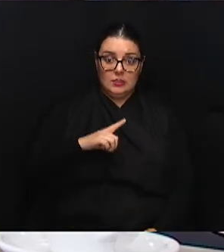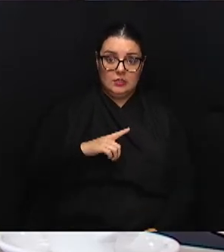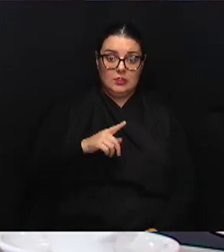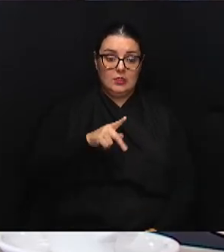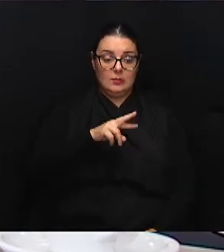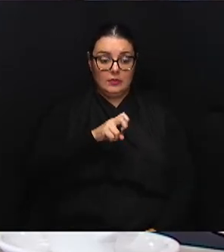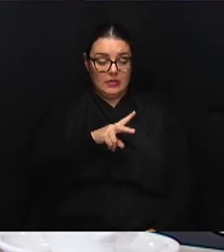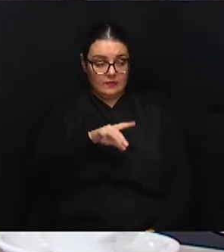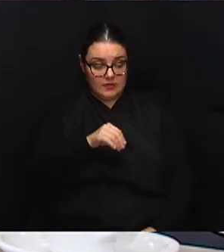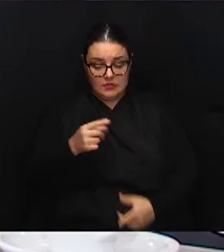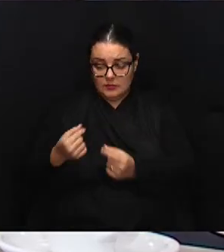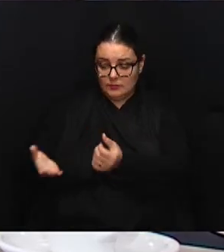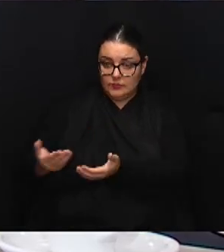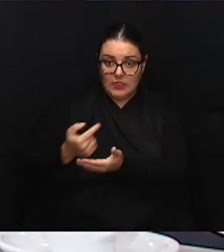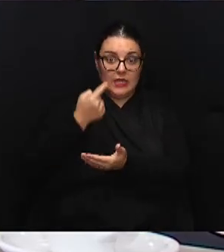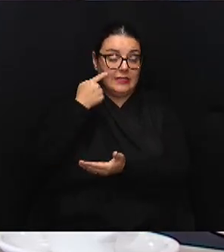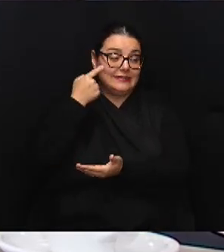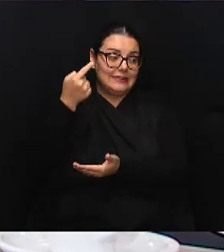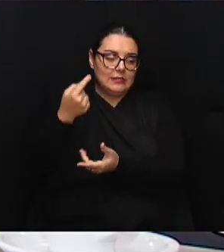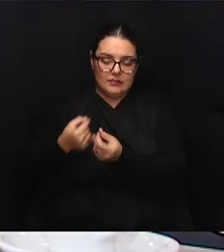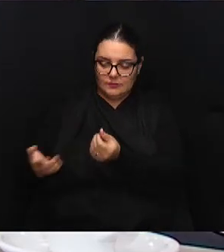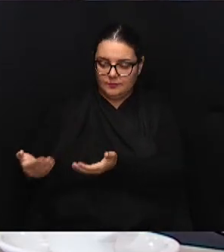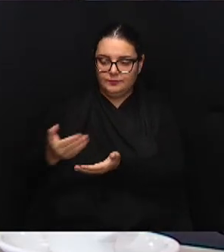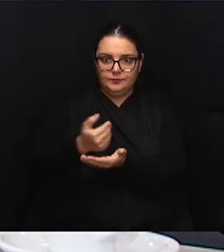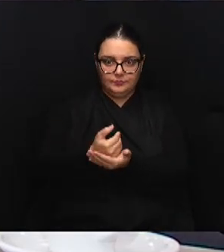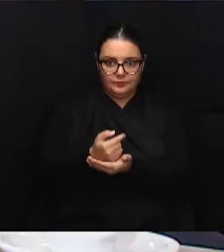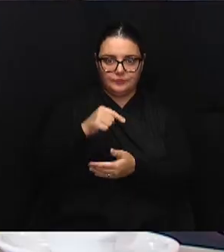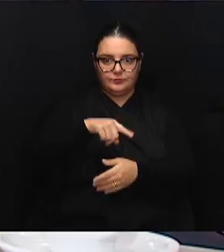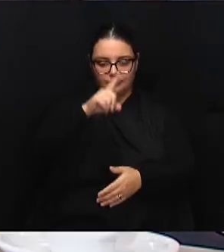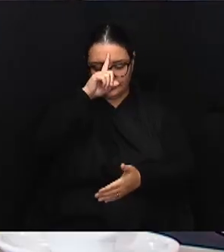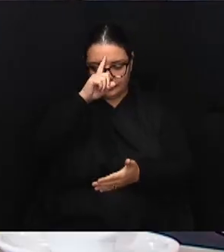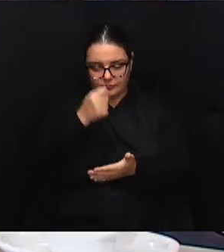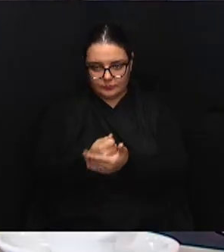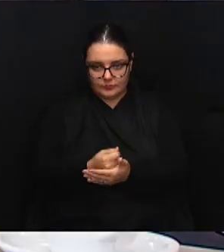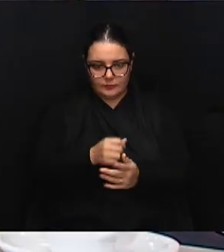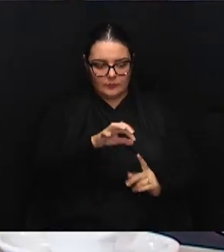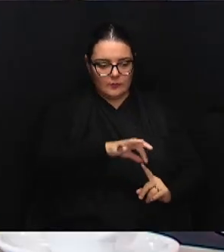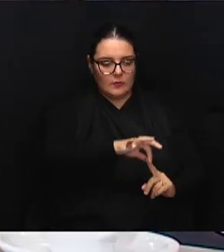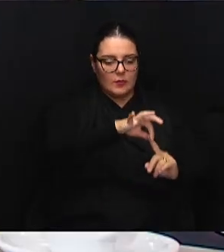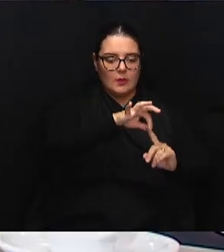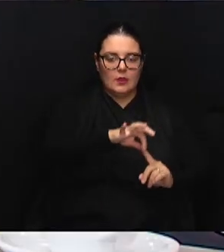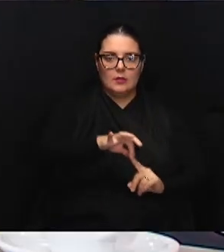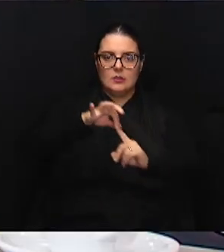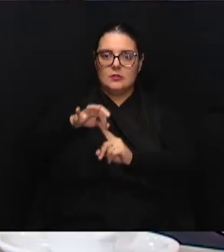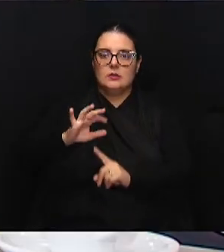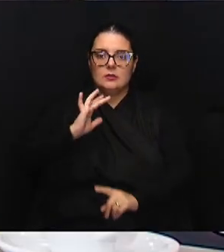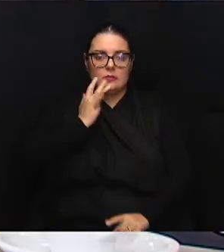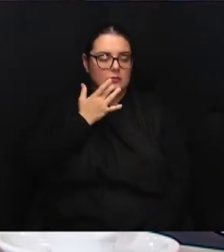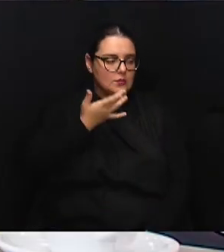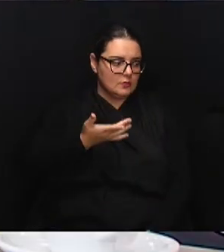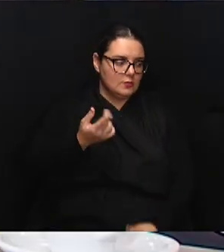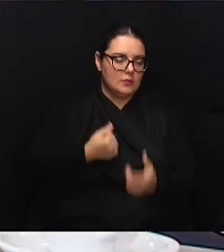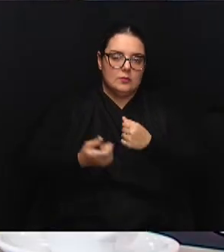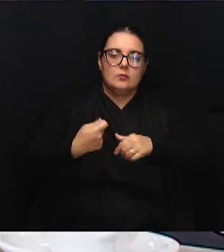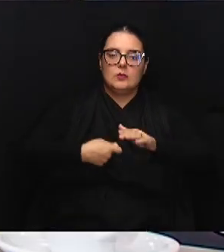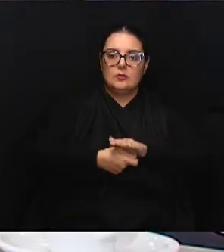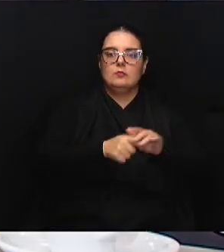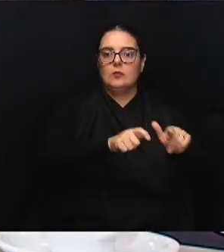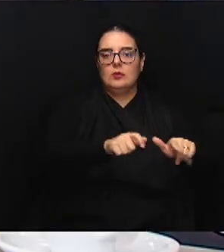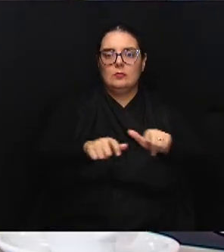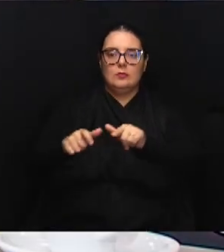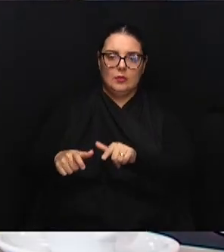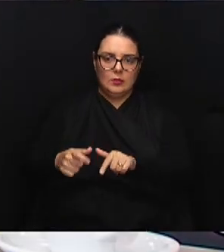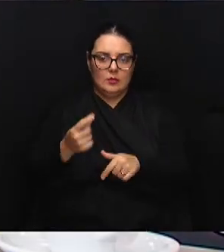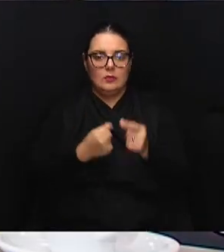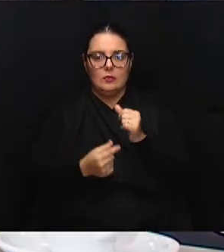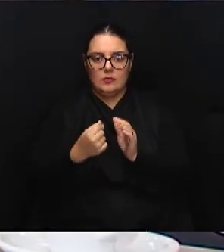receita, a estimativa da receita, ali são definidas as prioridades para a aplicação dos recursos orçamentários,